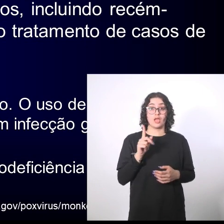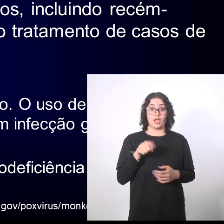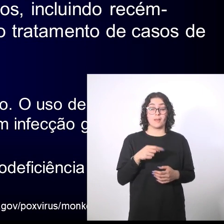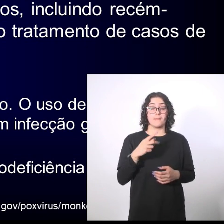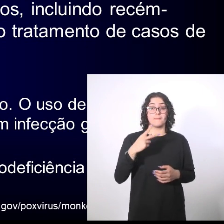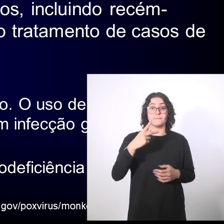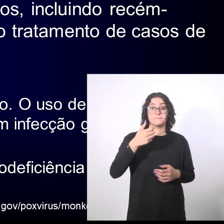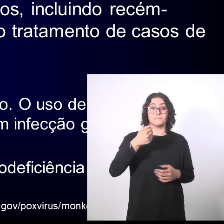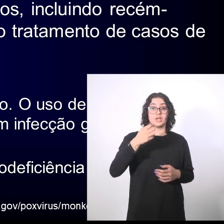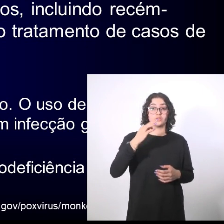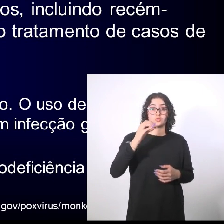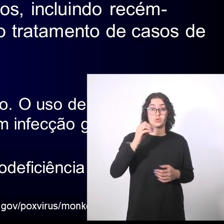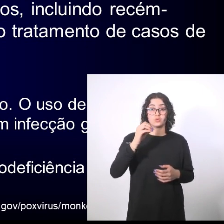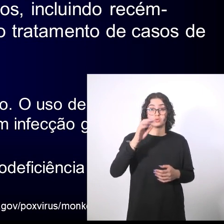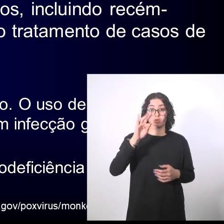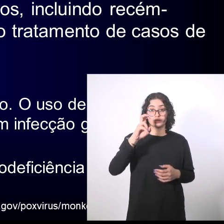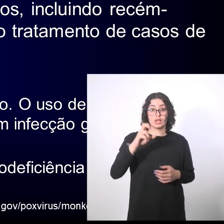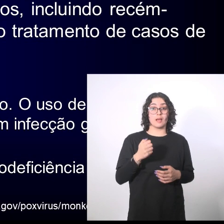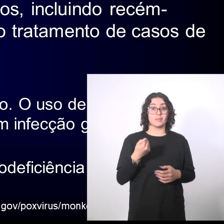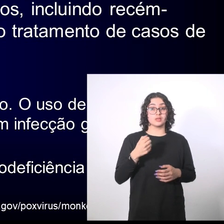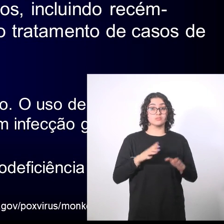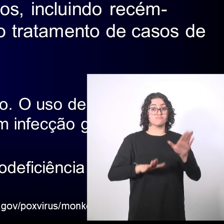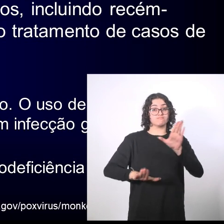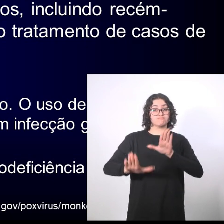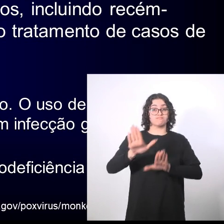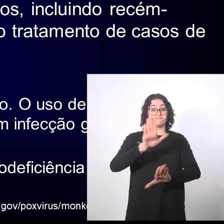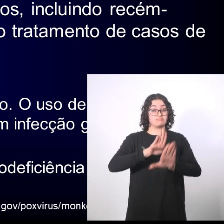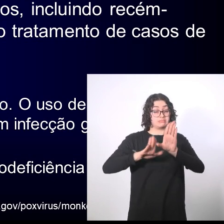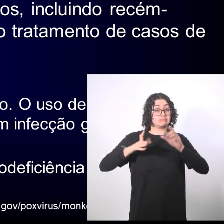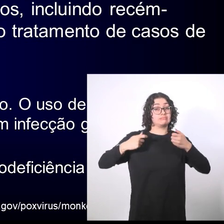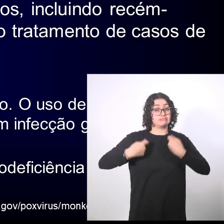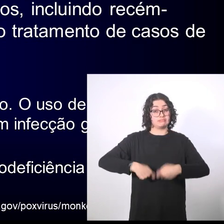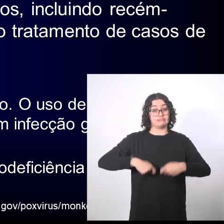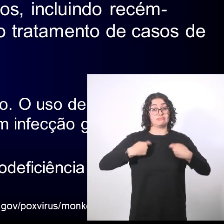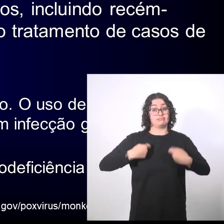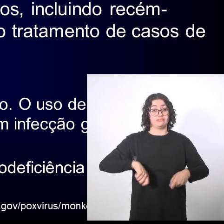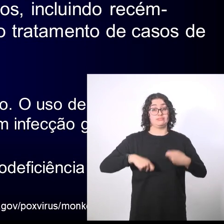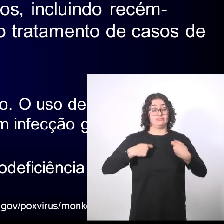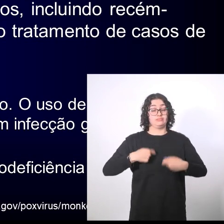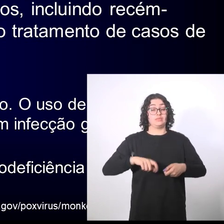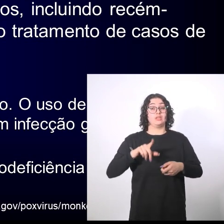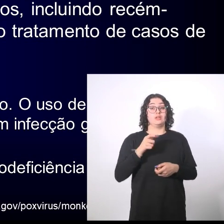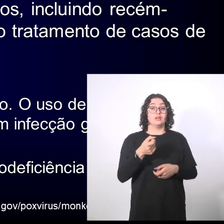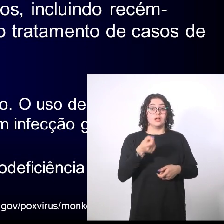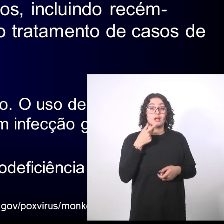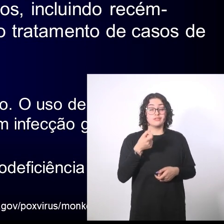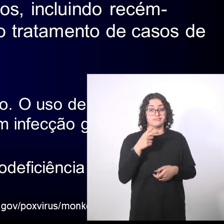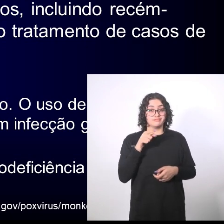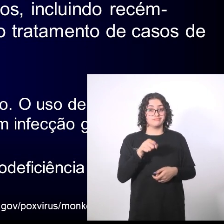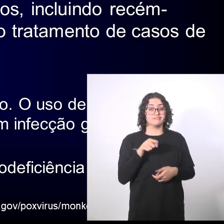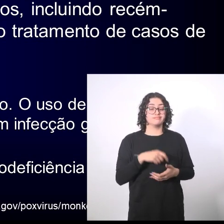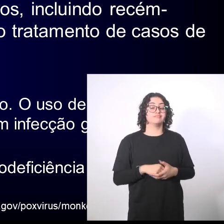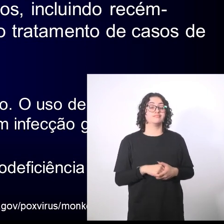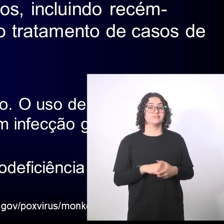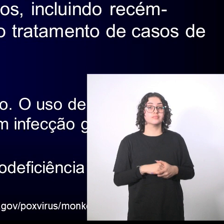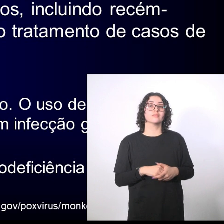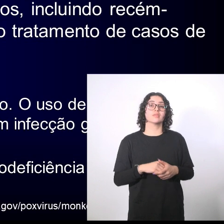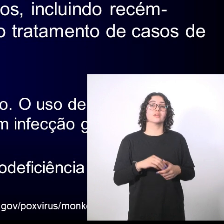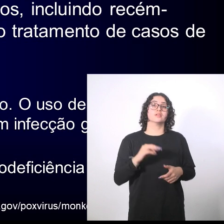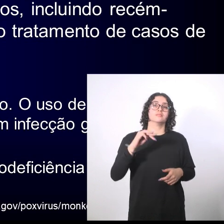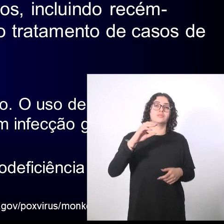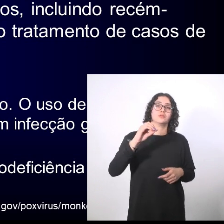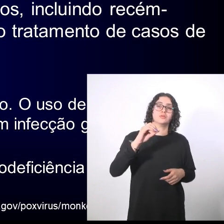tem também que ter muita, vamos dizer, cautela, né, em relação ao uso desse medicamento. A